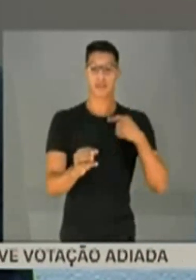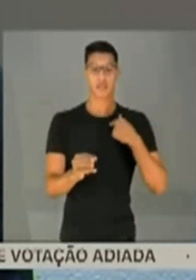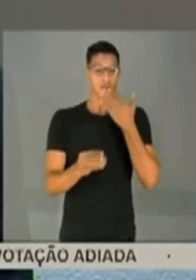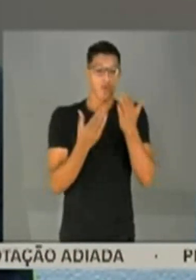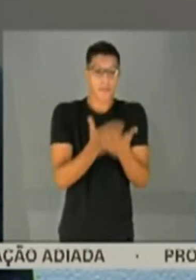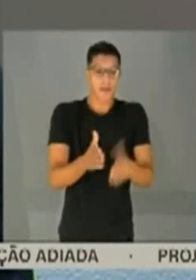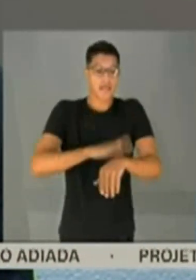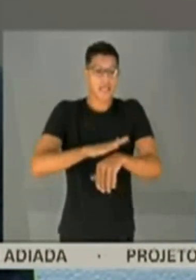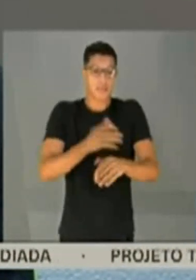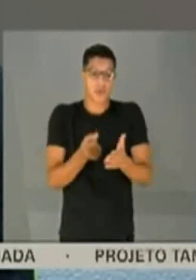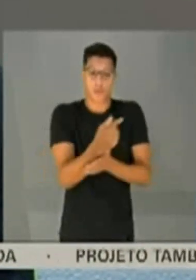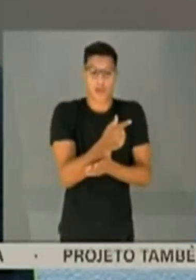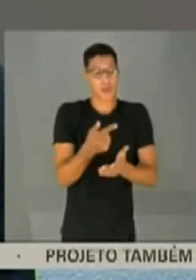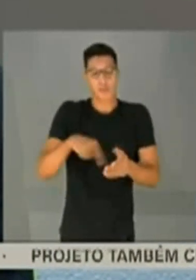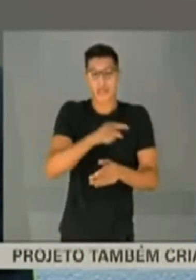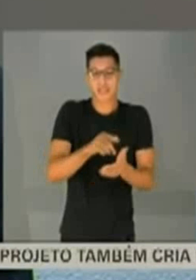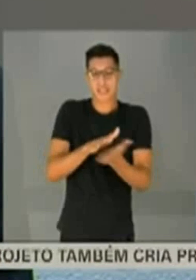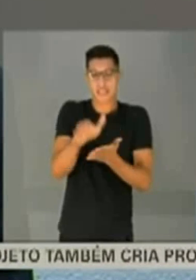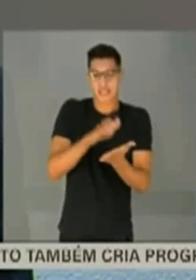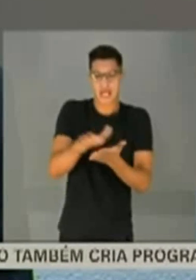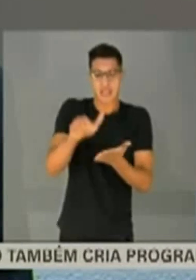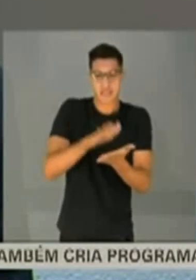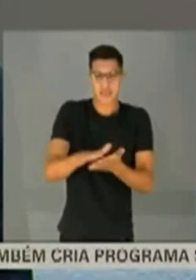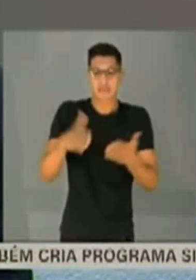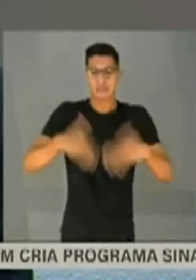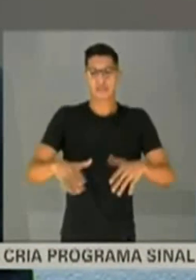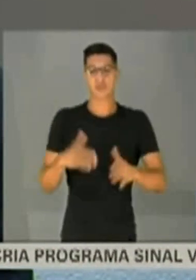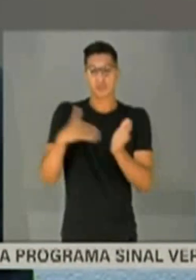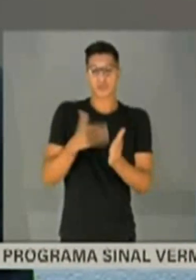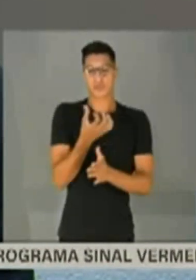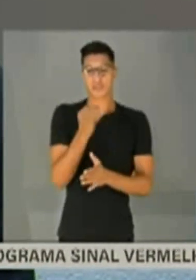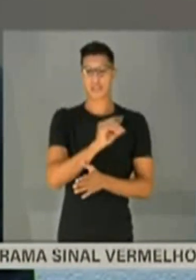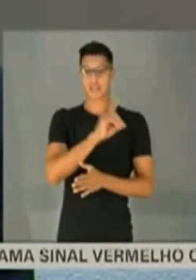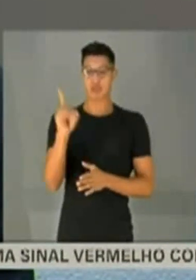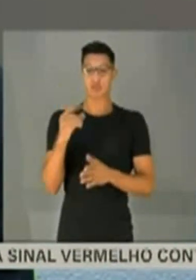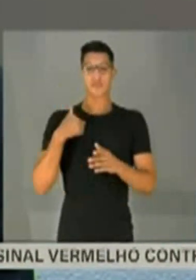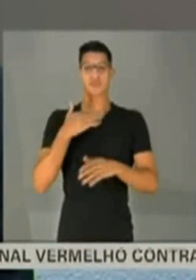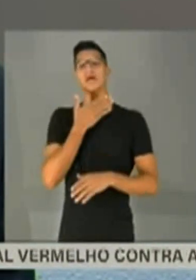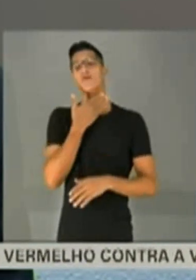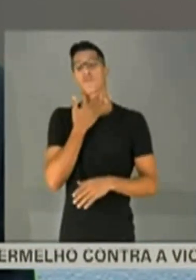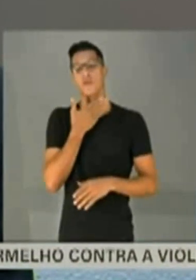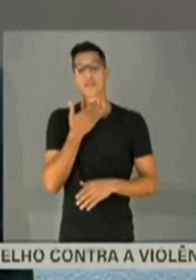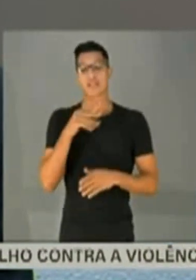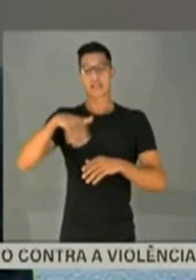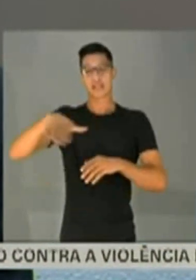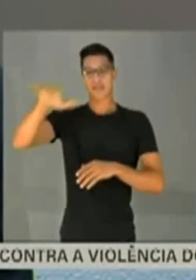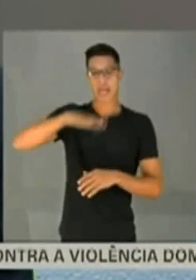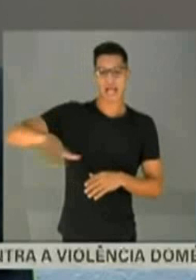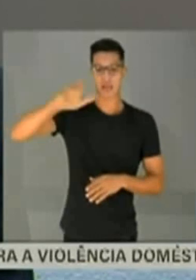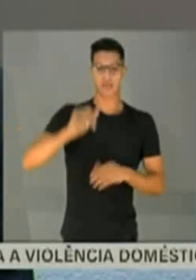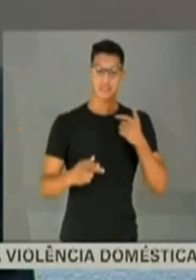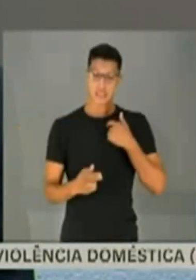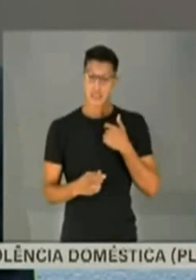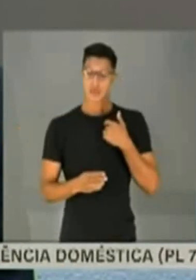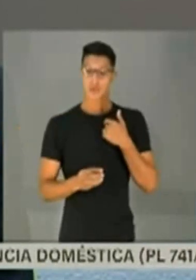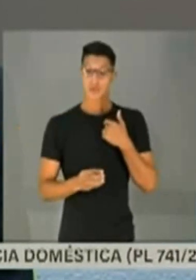essa ideia, fizeram com que o depoente acreditasse nesse áudio, no suposto áudio do Luiz Miranda, que ele